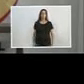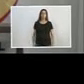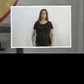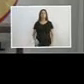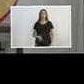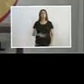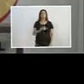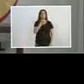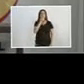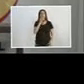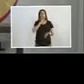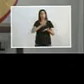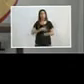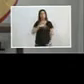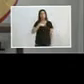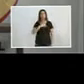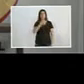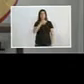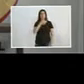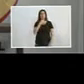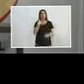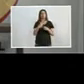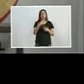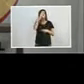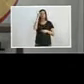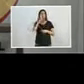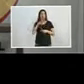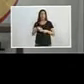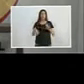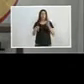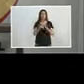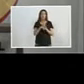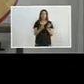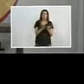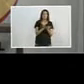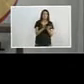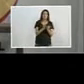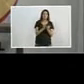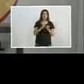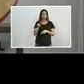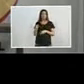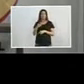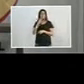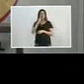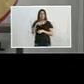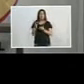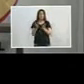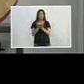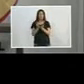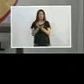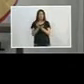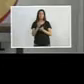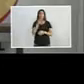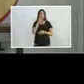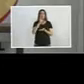evangélica. Quero lamentar. Quero lamentar porque quem utiliza a palavra de Deus o tempo todo e aplica mentira, leva o nome do senhor